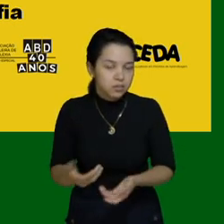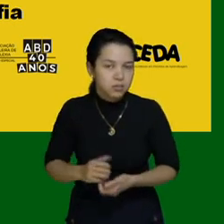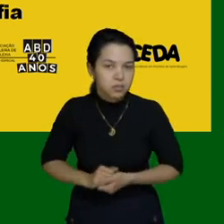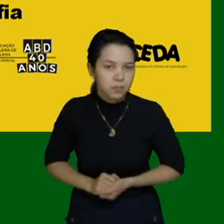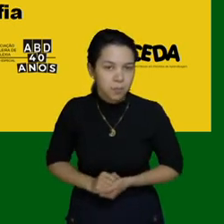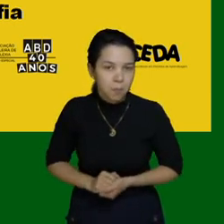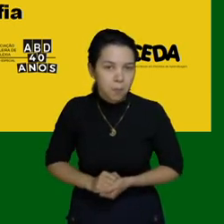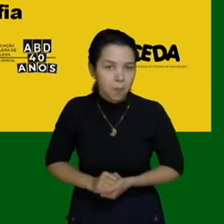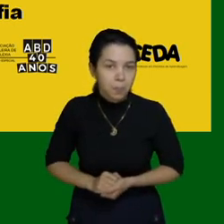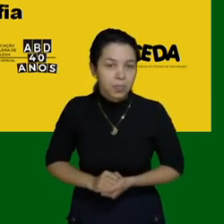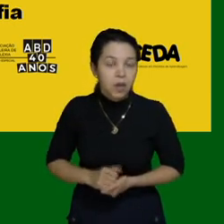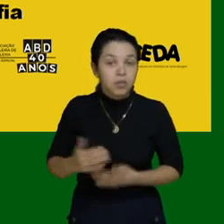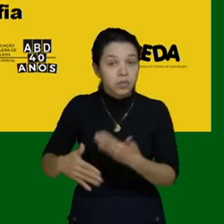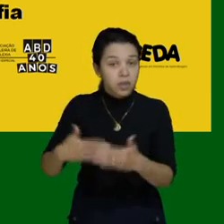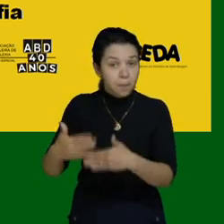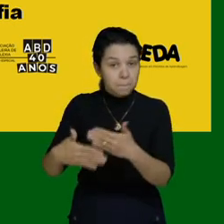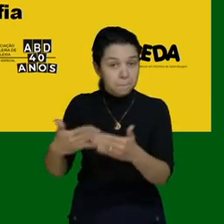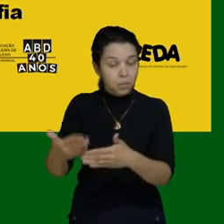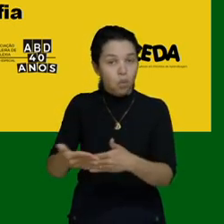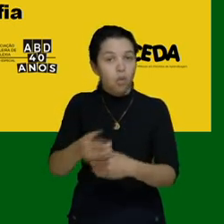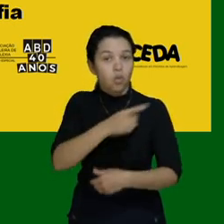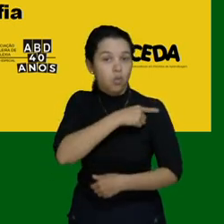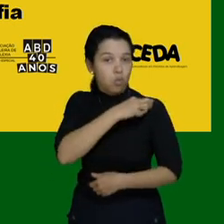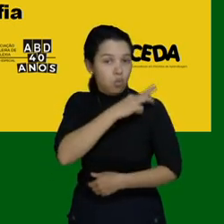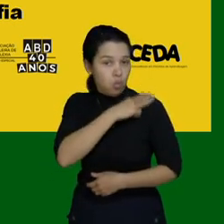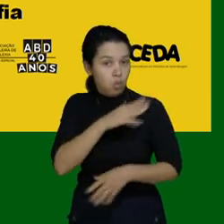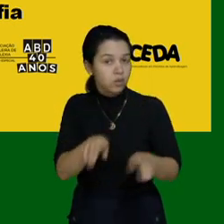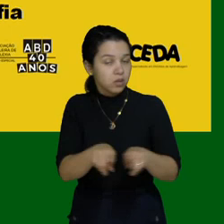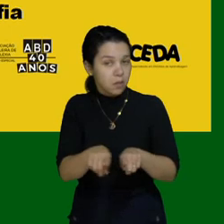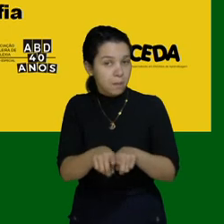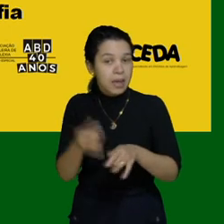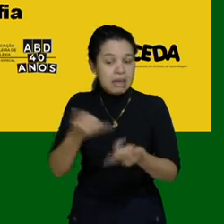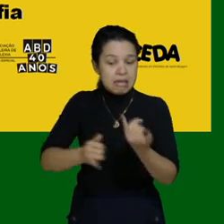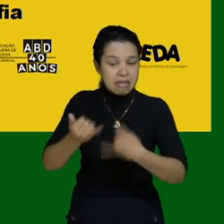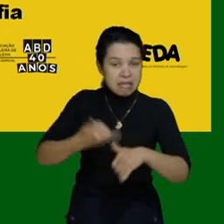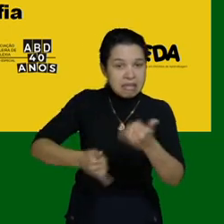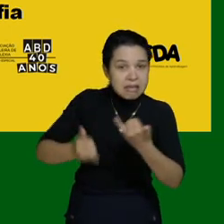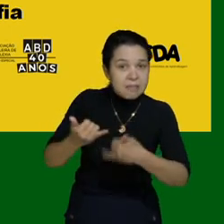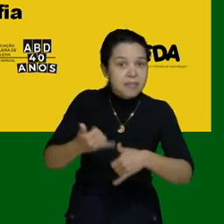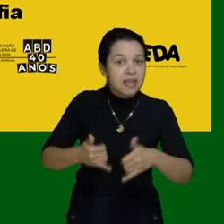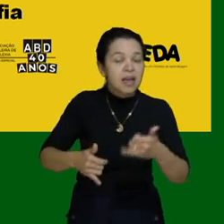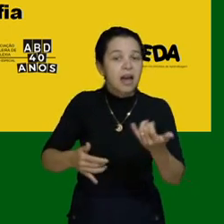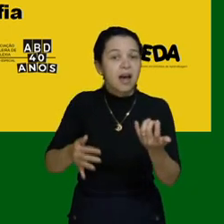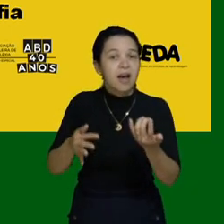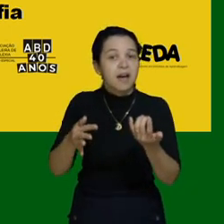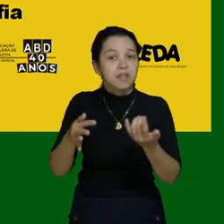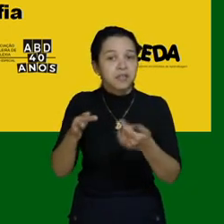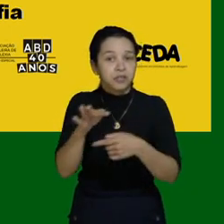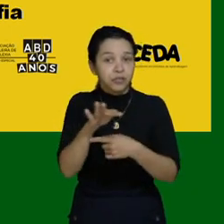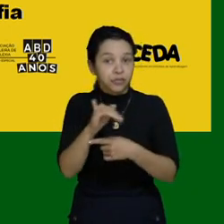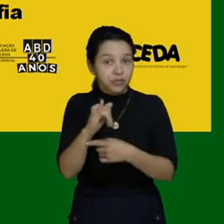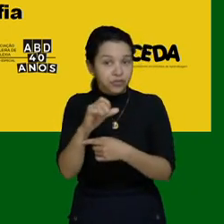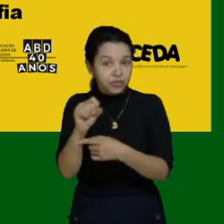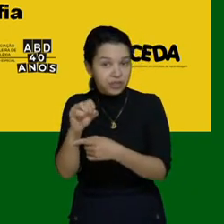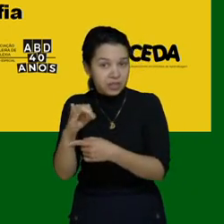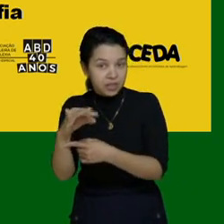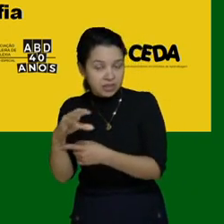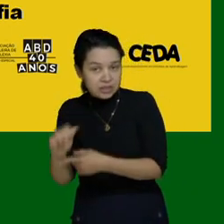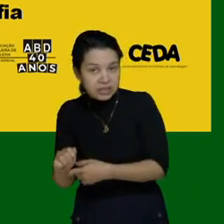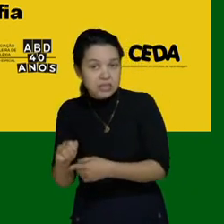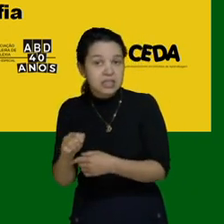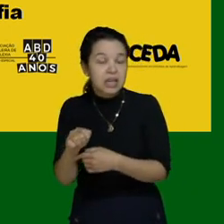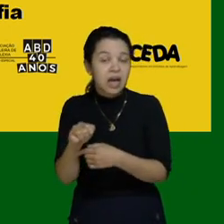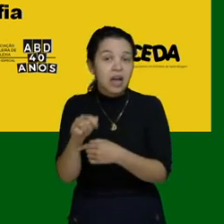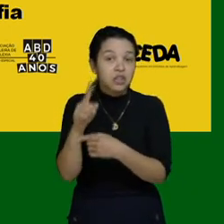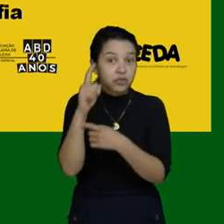quando chega no ensino médio também quando começa química física que é outro código muito difícil para eles aprenderem